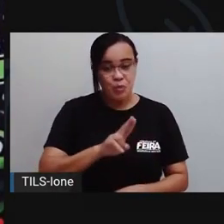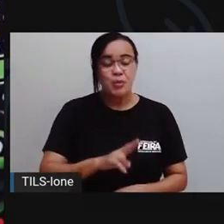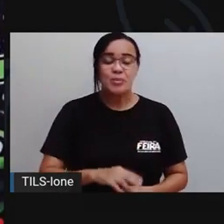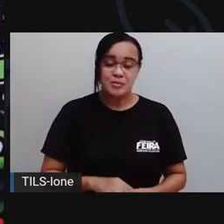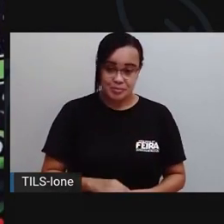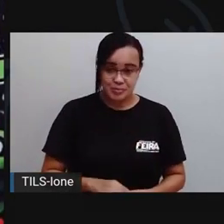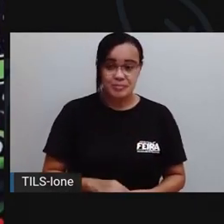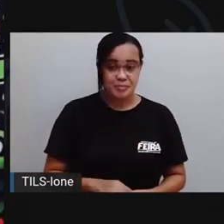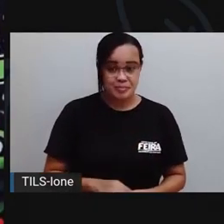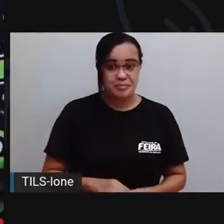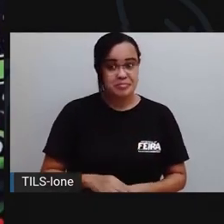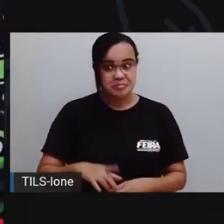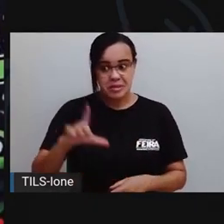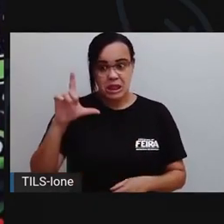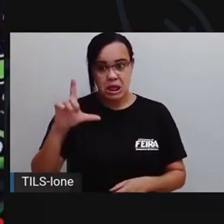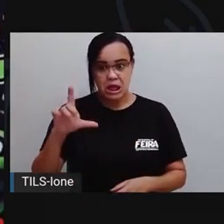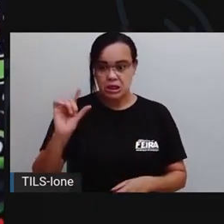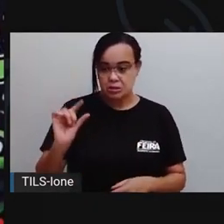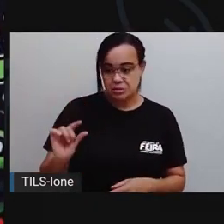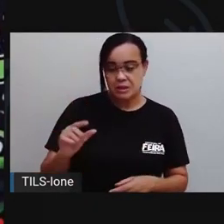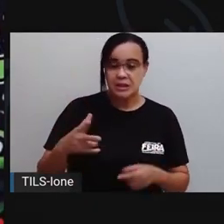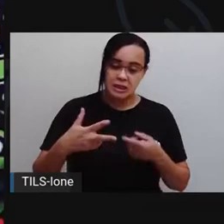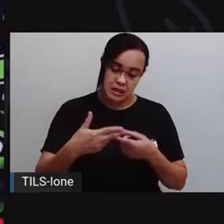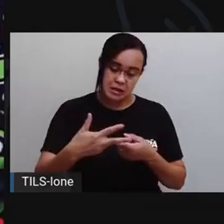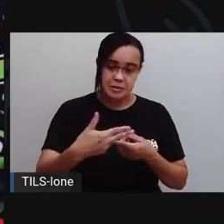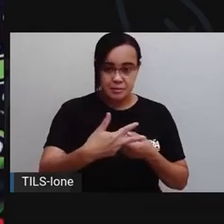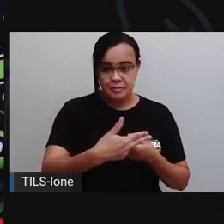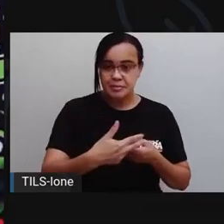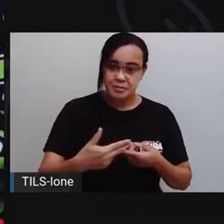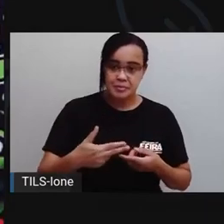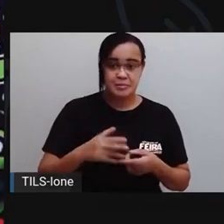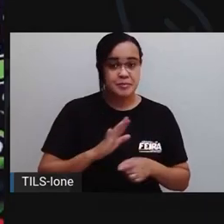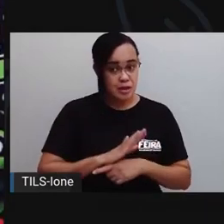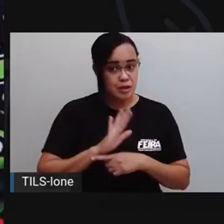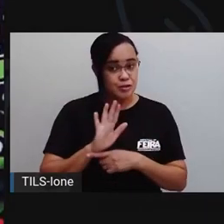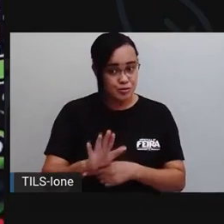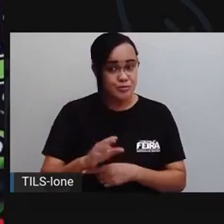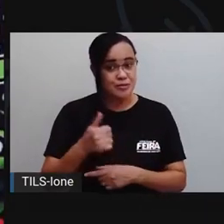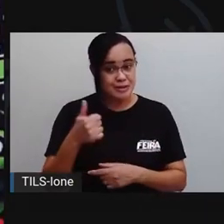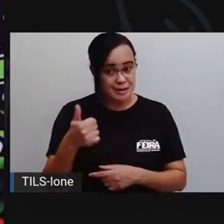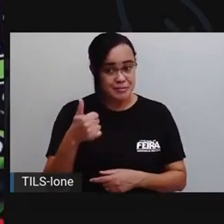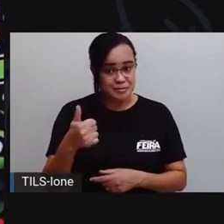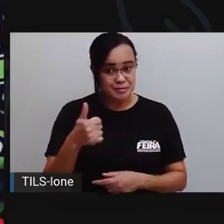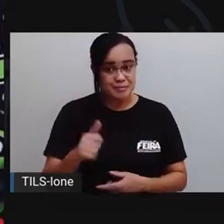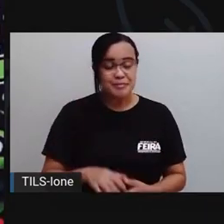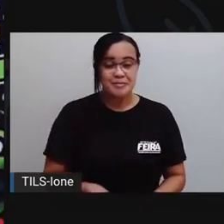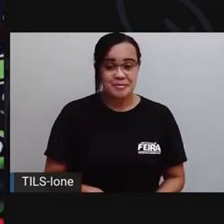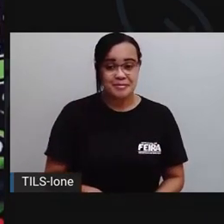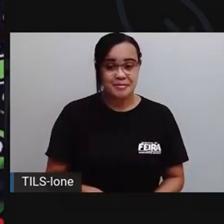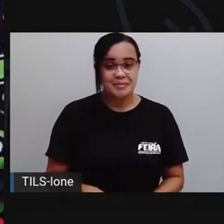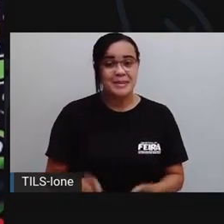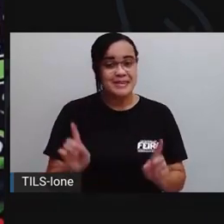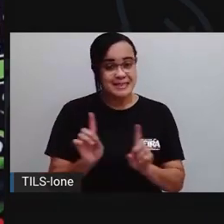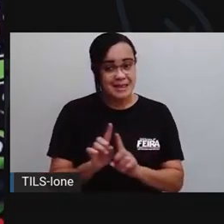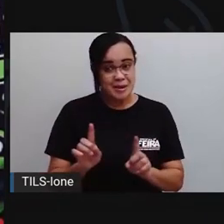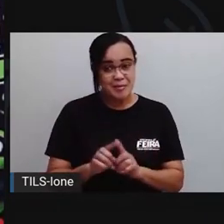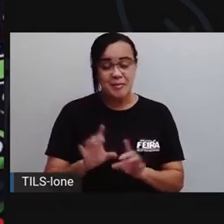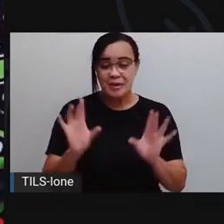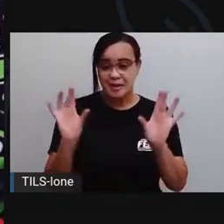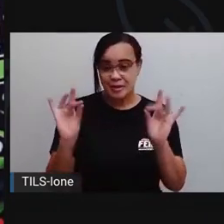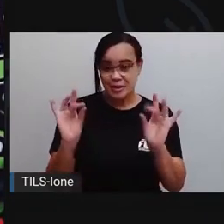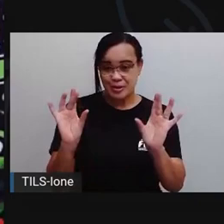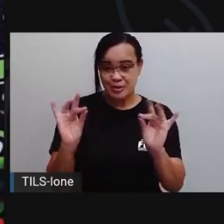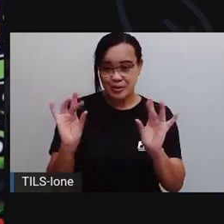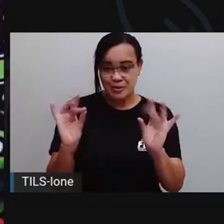uma tesoura maior para cortar um pedaço maior de tecido, né? E aqui a Pro trouxe essas duas colas que são